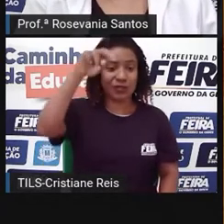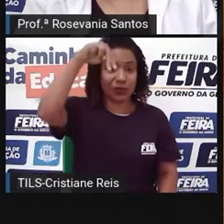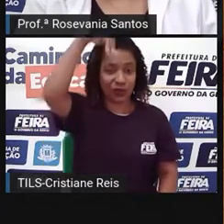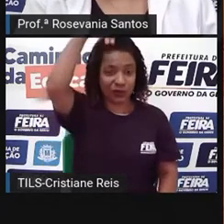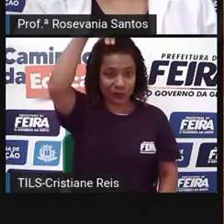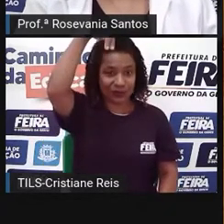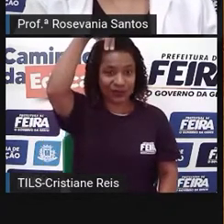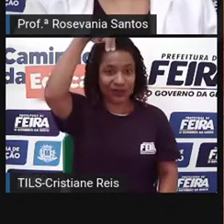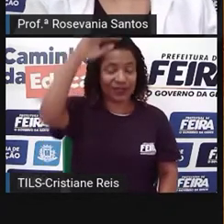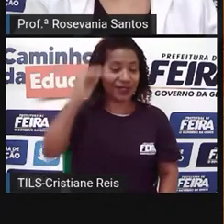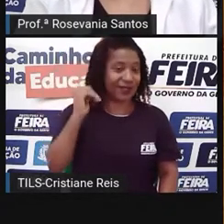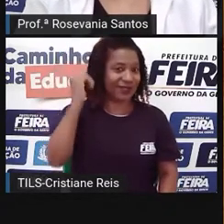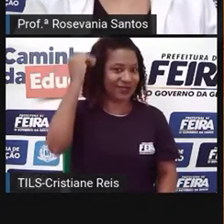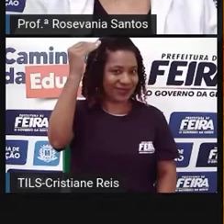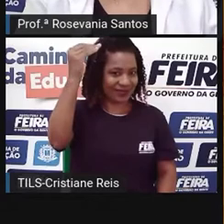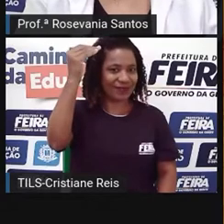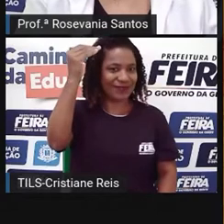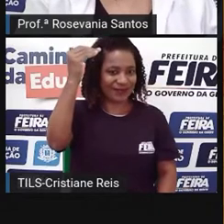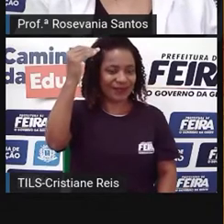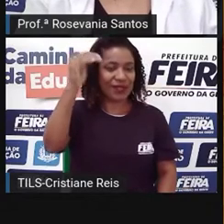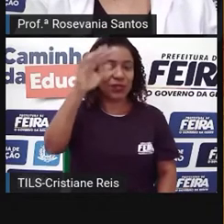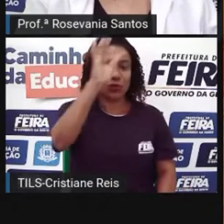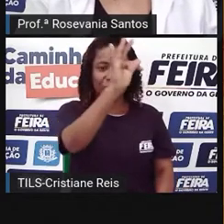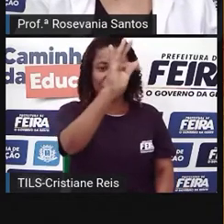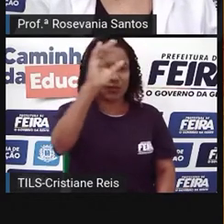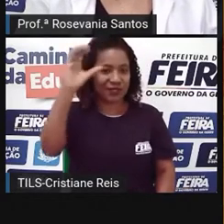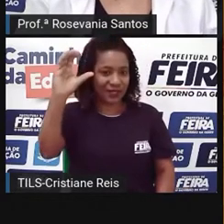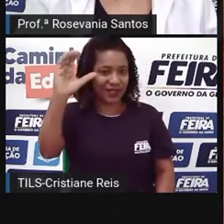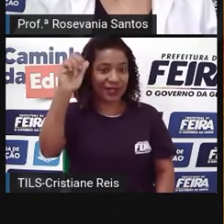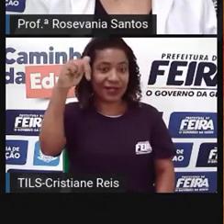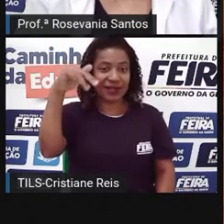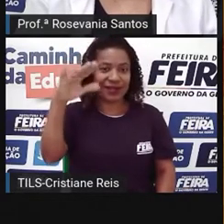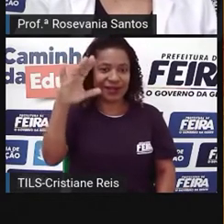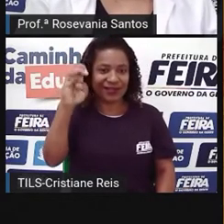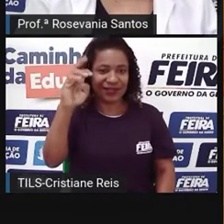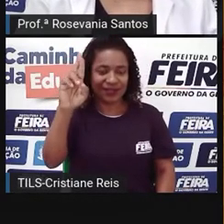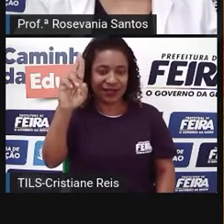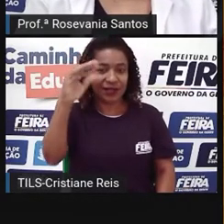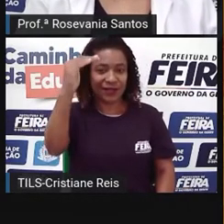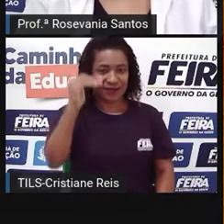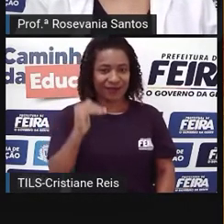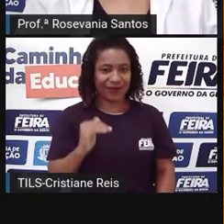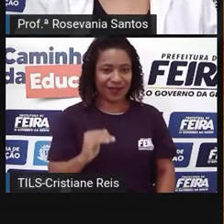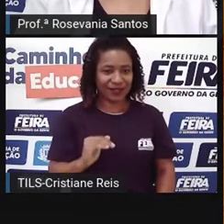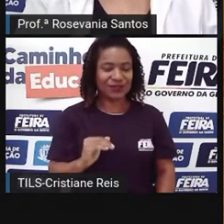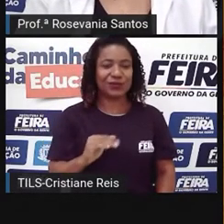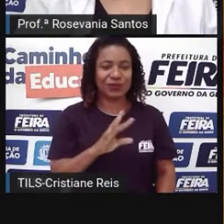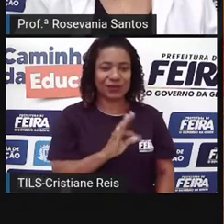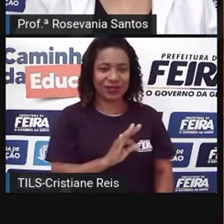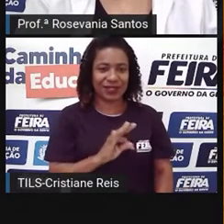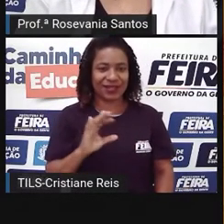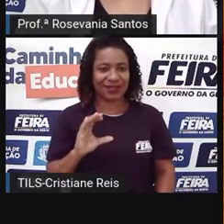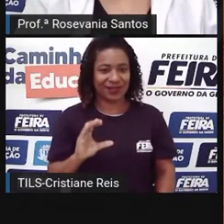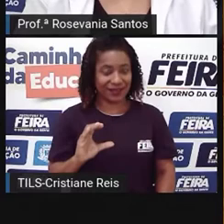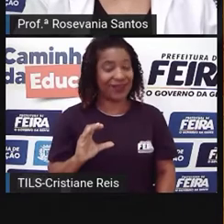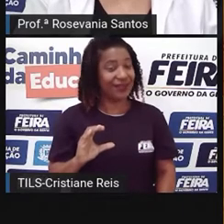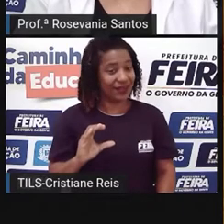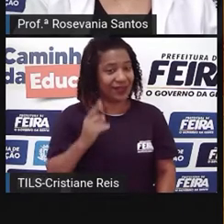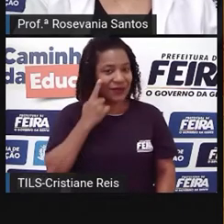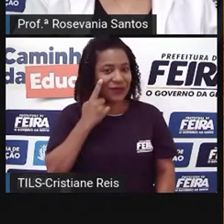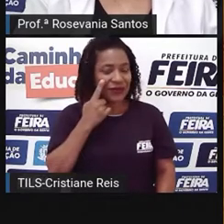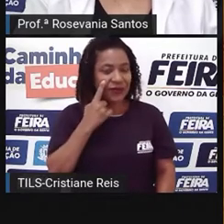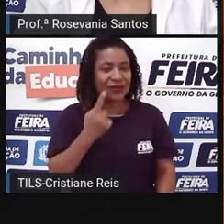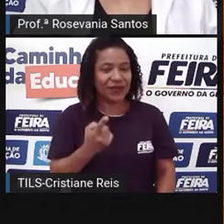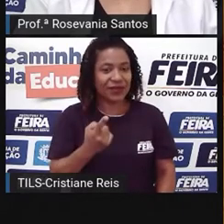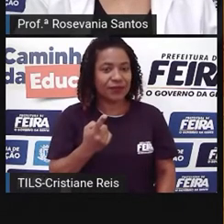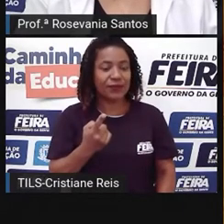acima, né, do Trópico de Câncer, e uma parte na zona temperada sul, que está aqui também, né, abaixo do Trópico de Câncer. Então, o que que eu